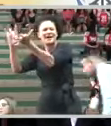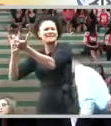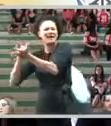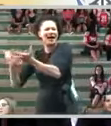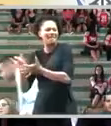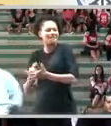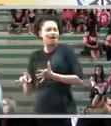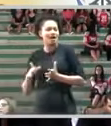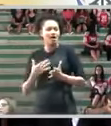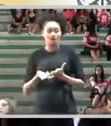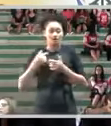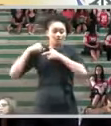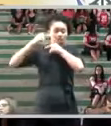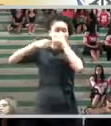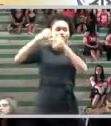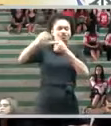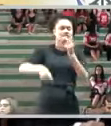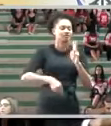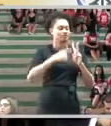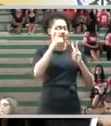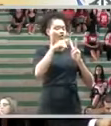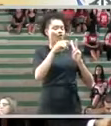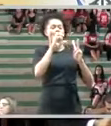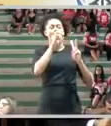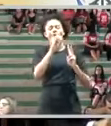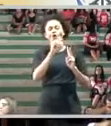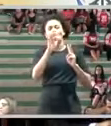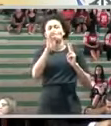E a geração de Ofni e Fineias não valorizou.